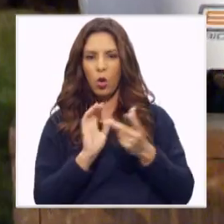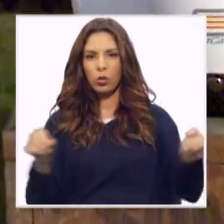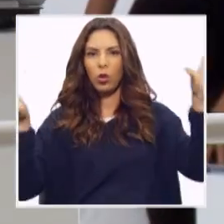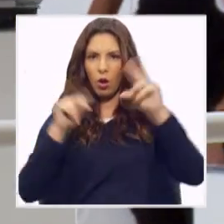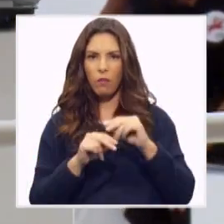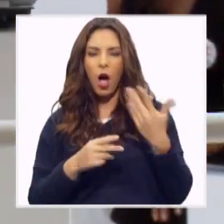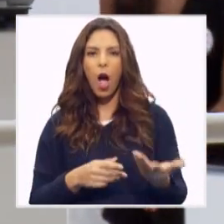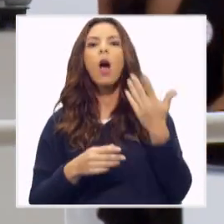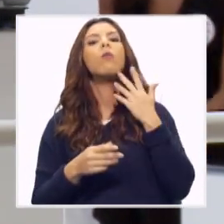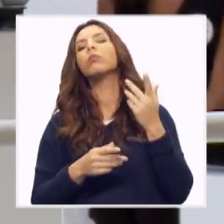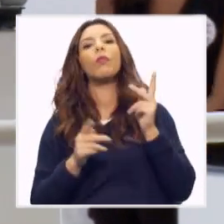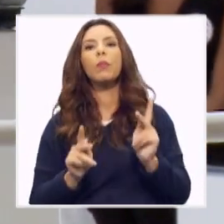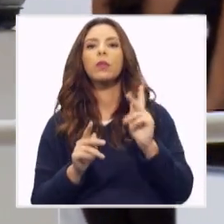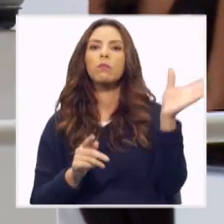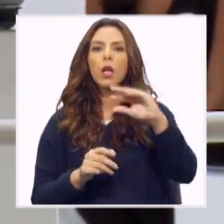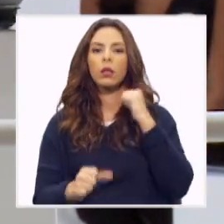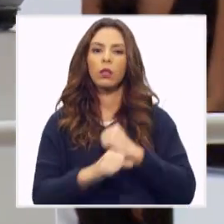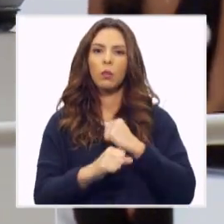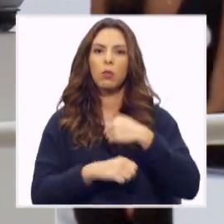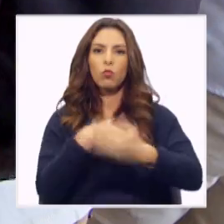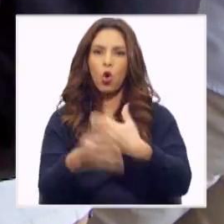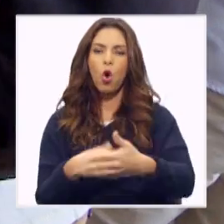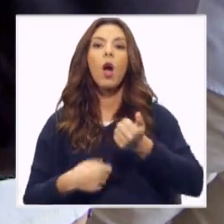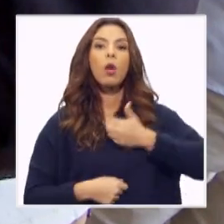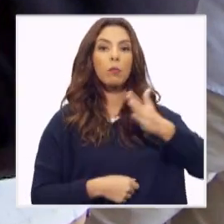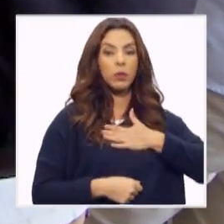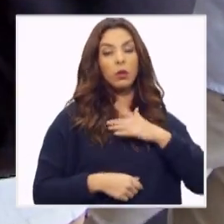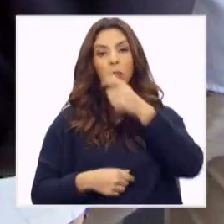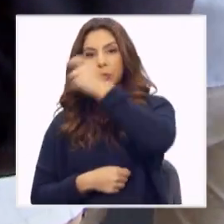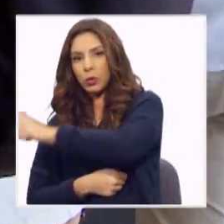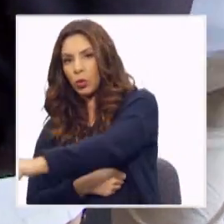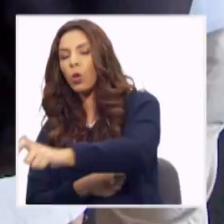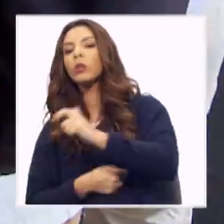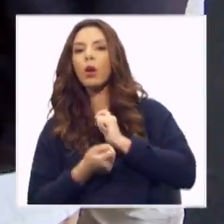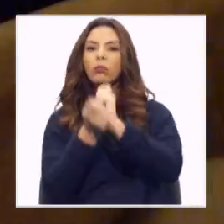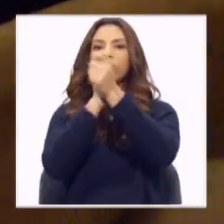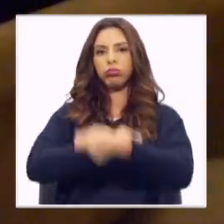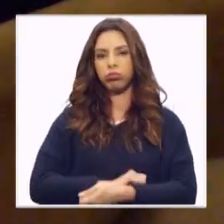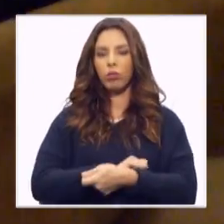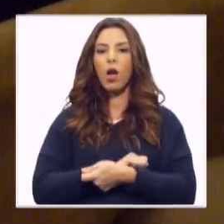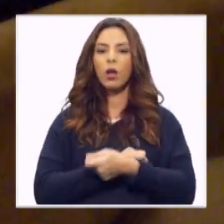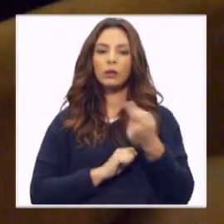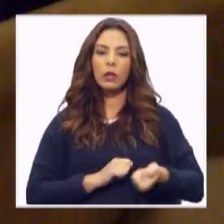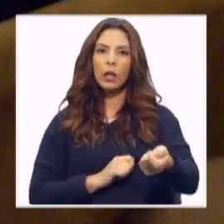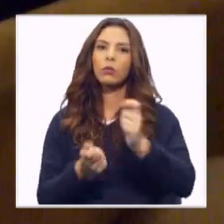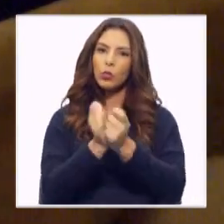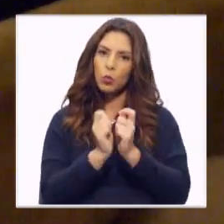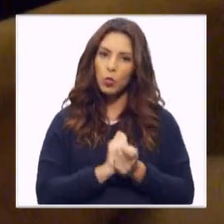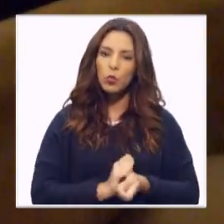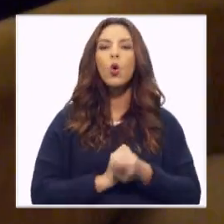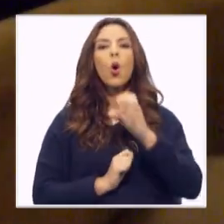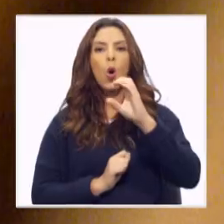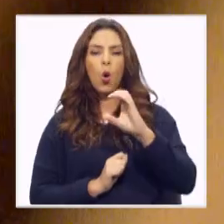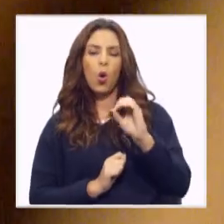mundo do trabalho. No fundo, obriga a que tanto as empresas como os profissionais se adaptem às mudanças. É isso que revela um estudo